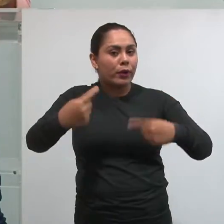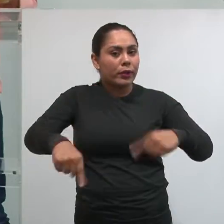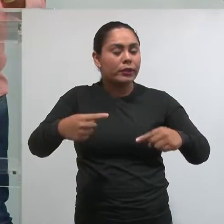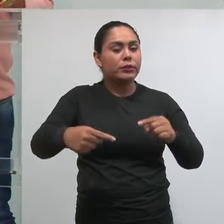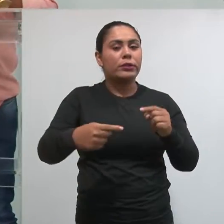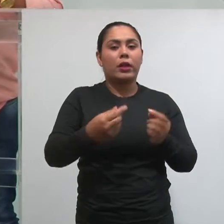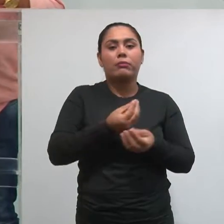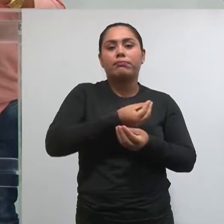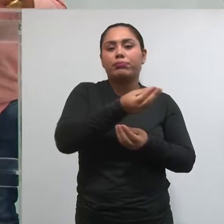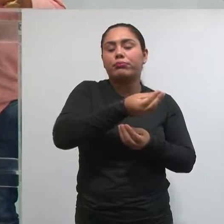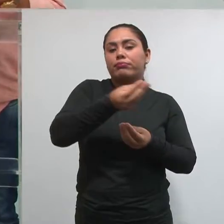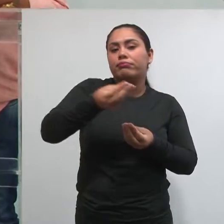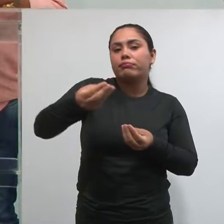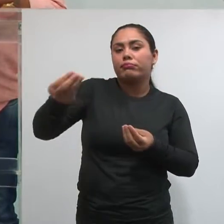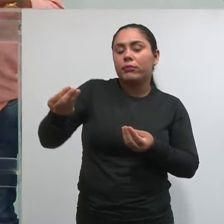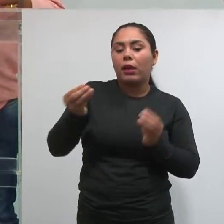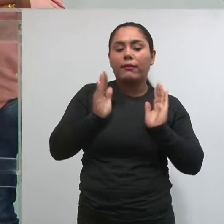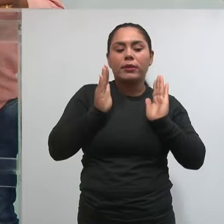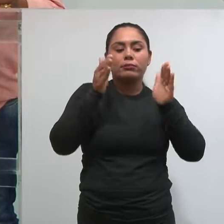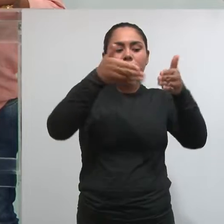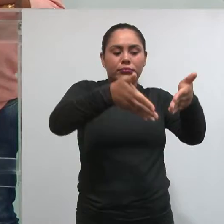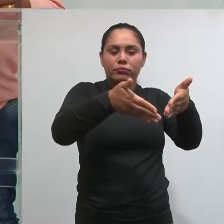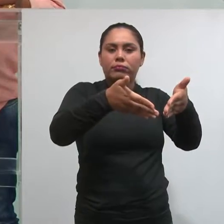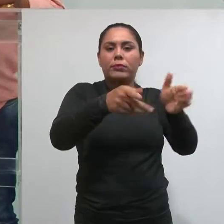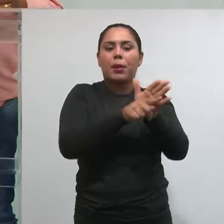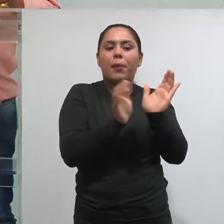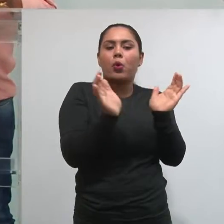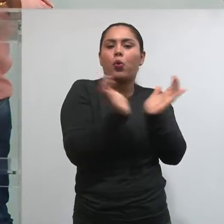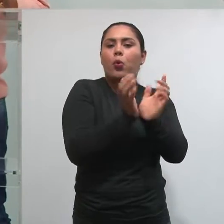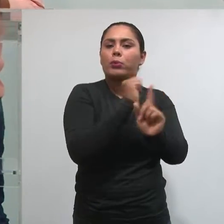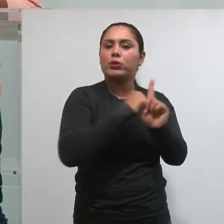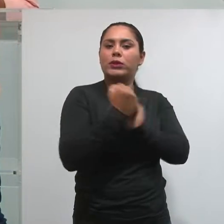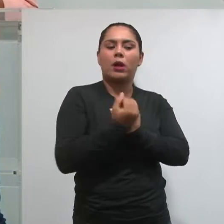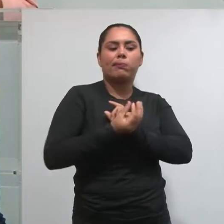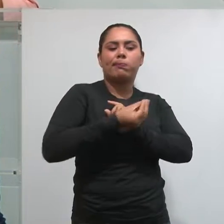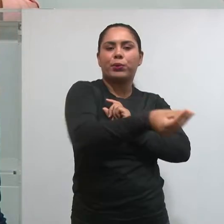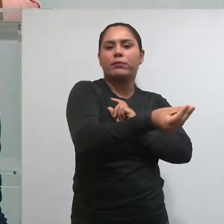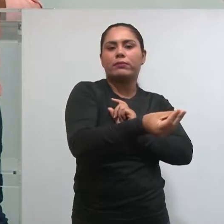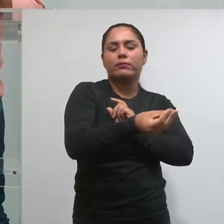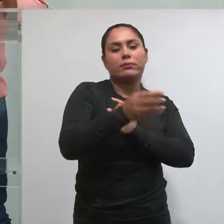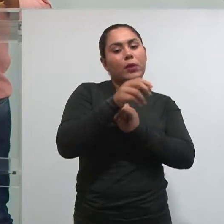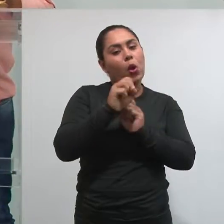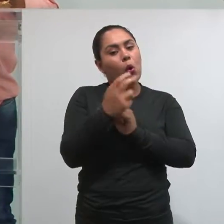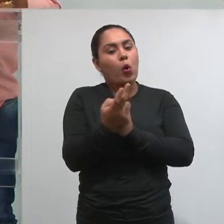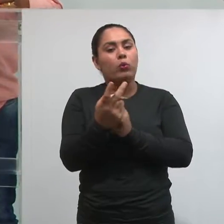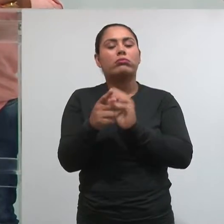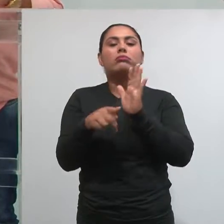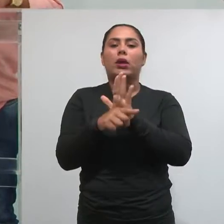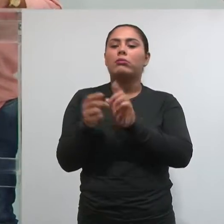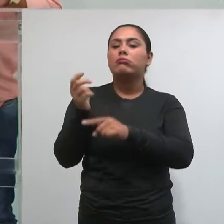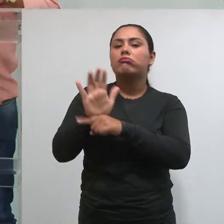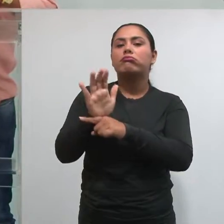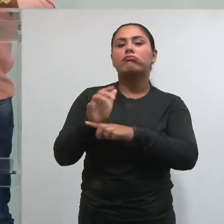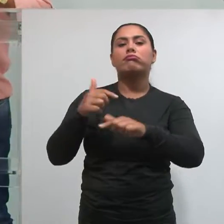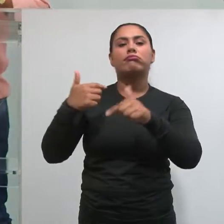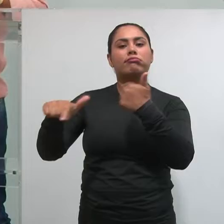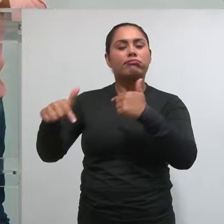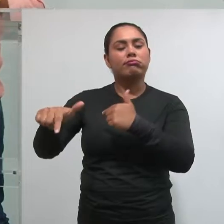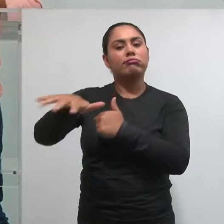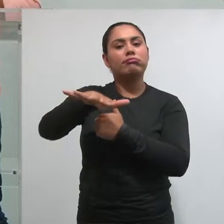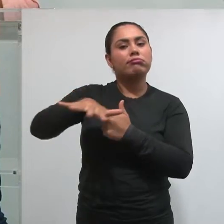distributivas, elas são políticas direcionadas para grupos sociais específicos ou para atender a uma demanda